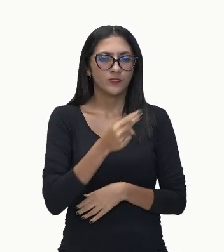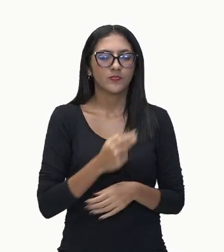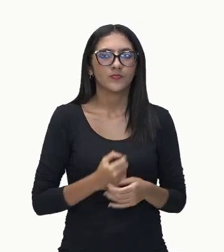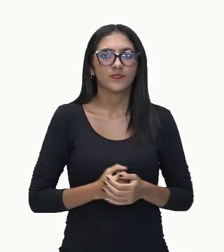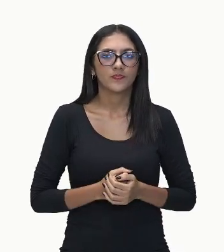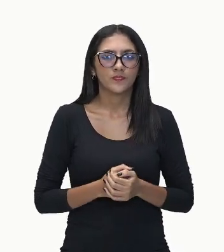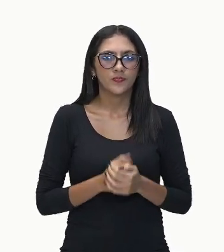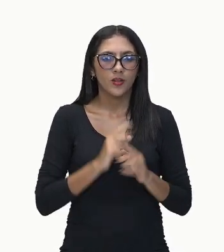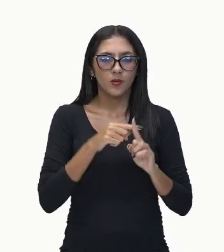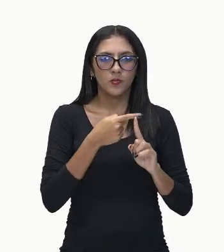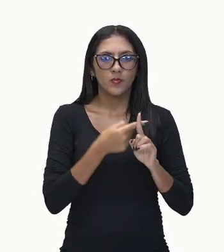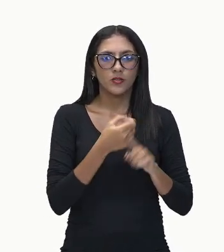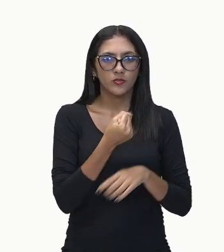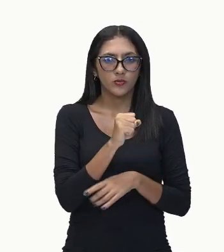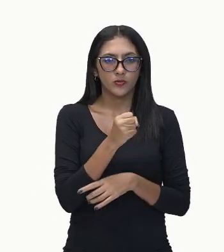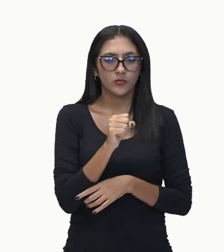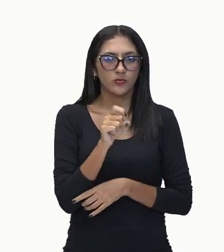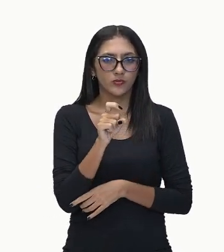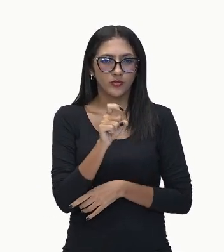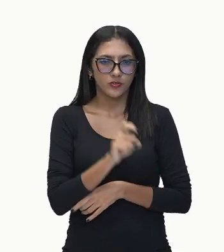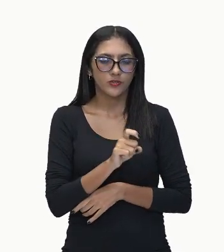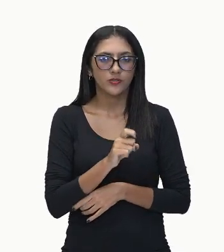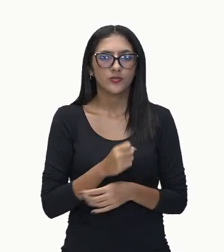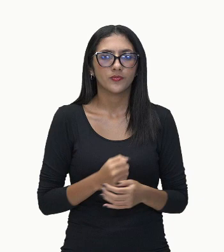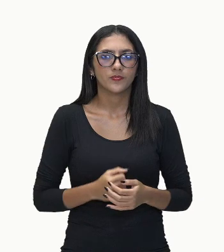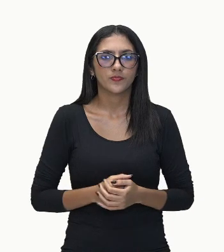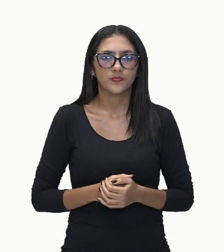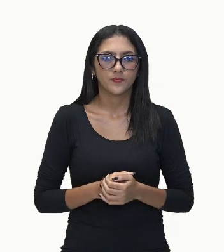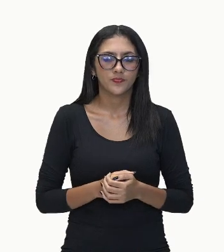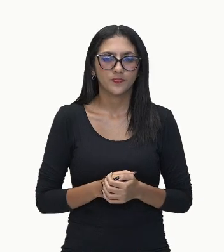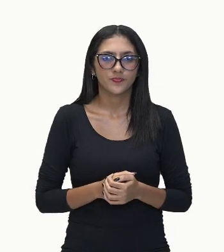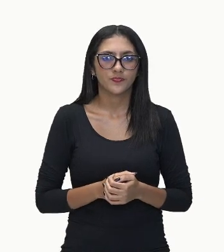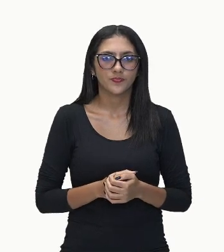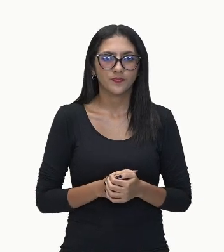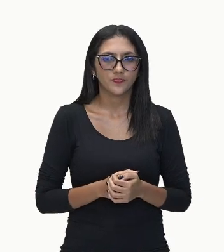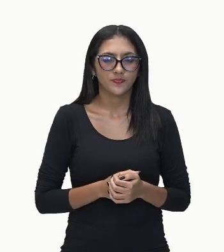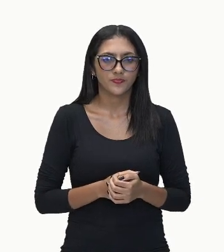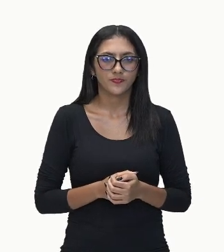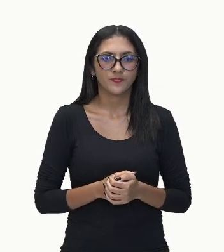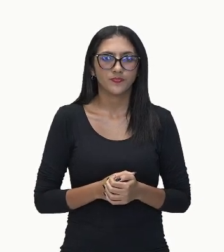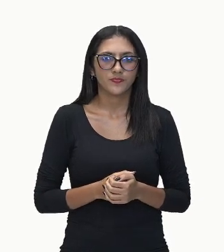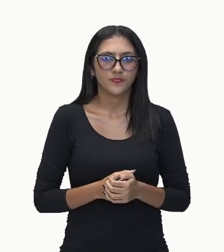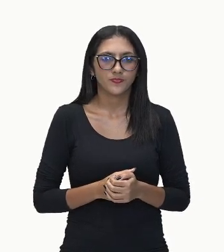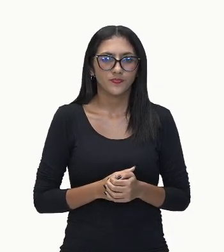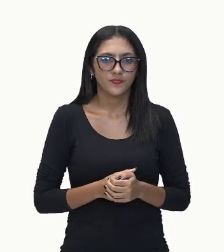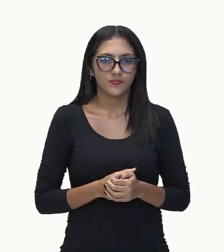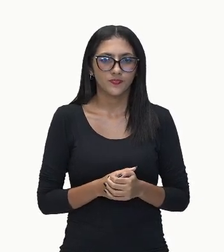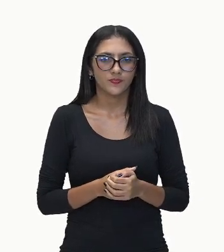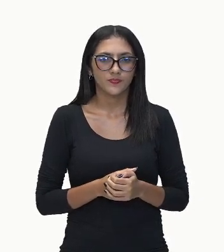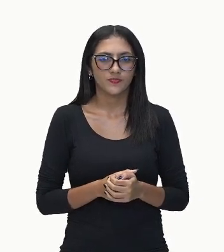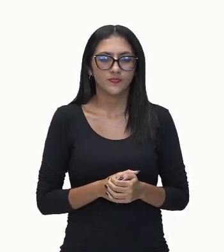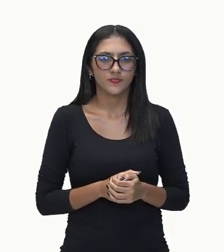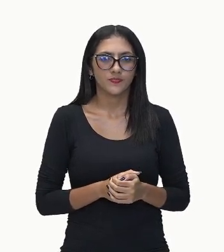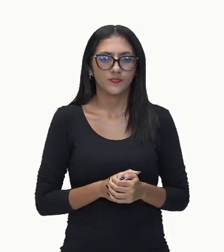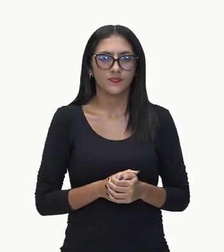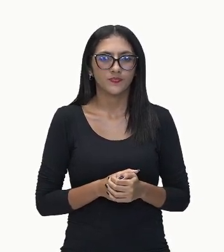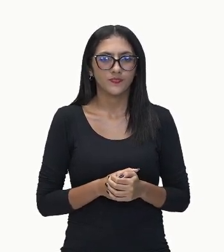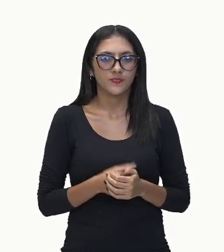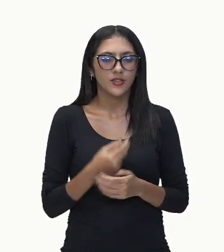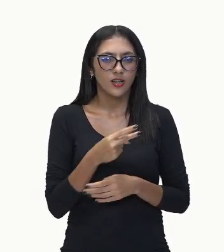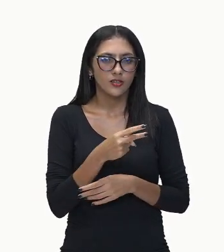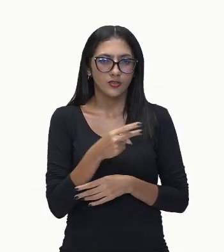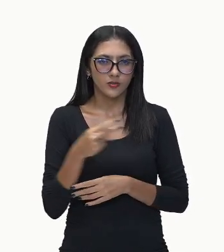+ 8x mais perdão mais não vamos passar al para outro lado